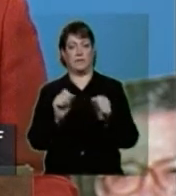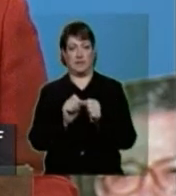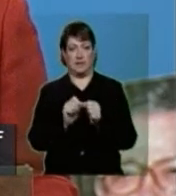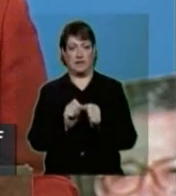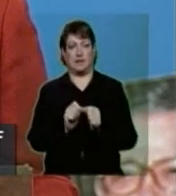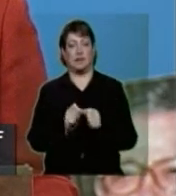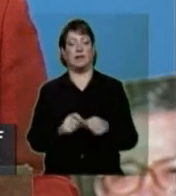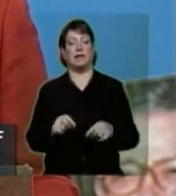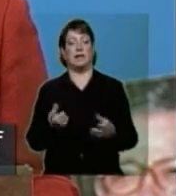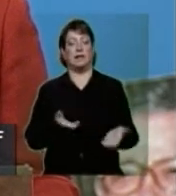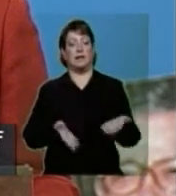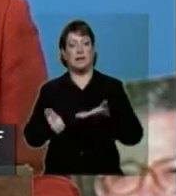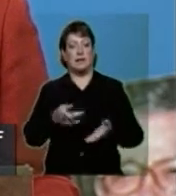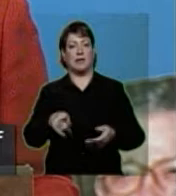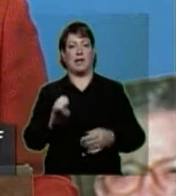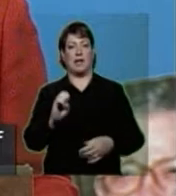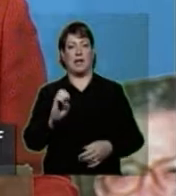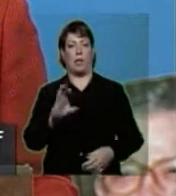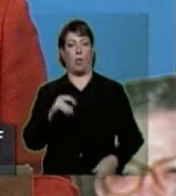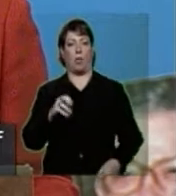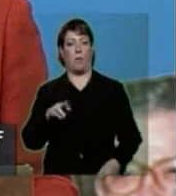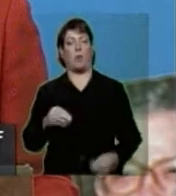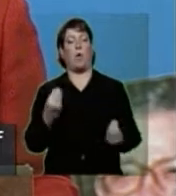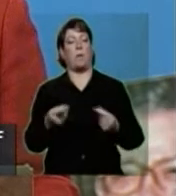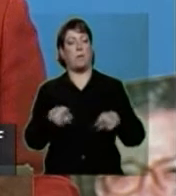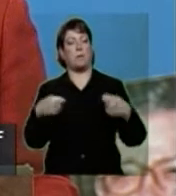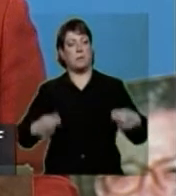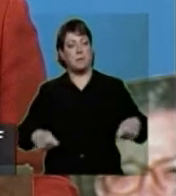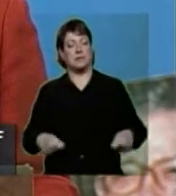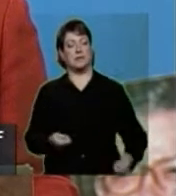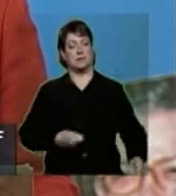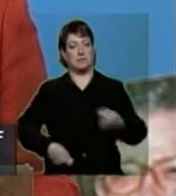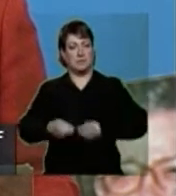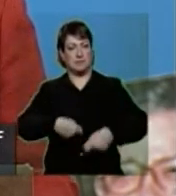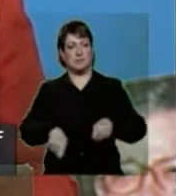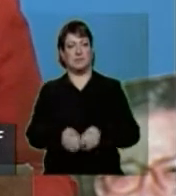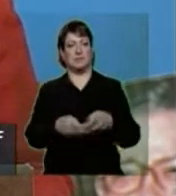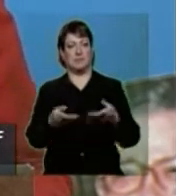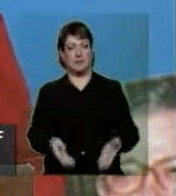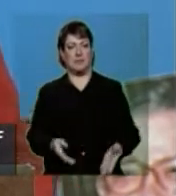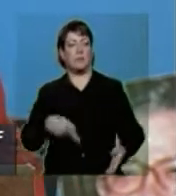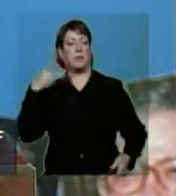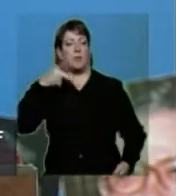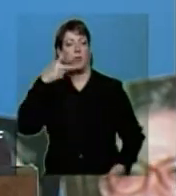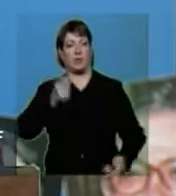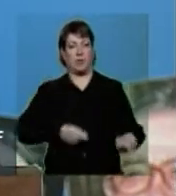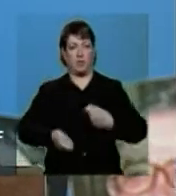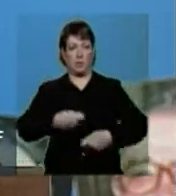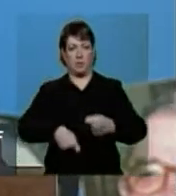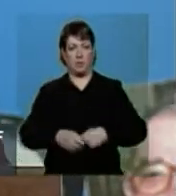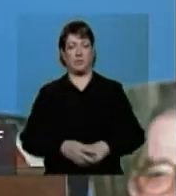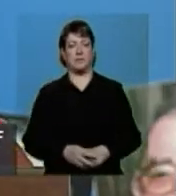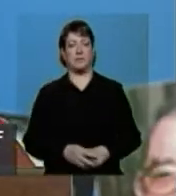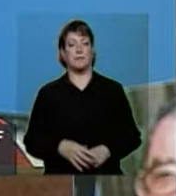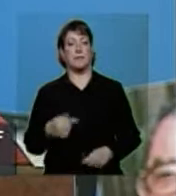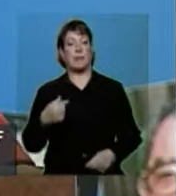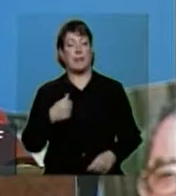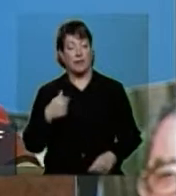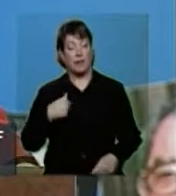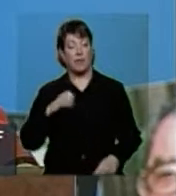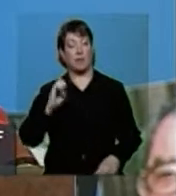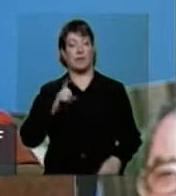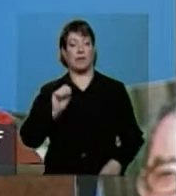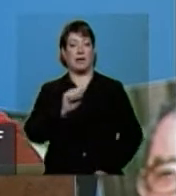tratando a economia como ela deve ser tratada, como economia política. Falo como aluna que fui